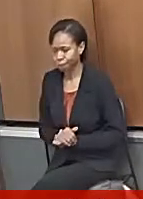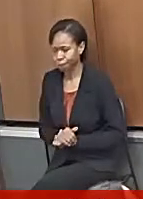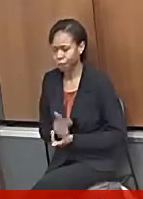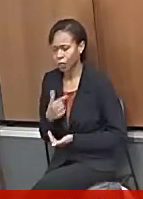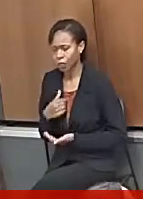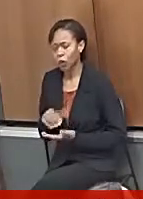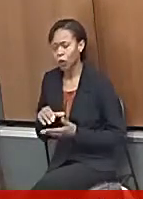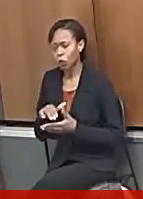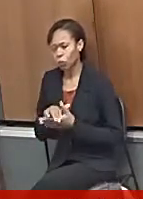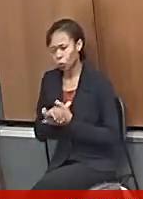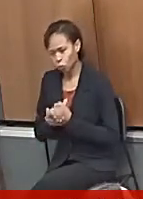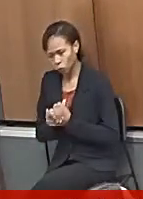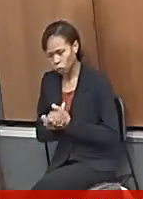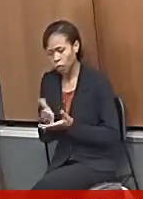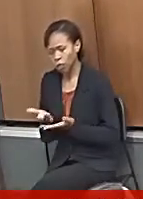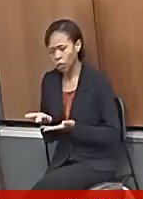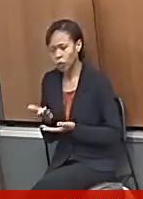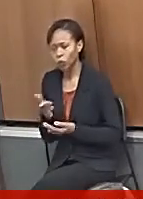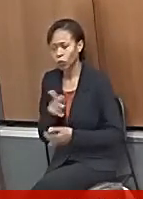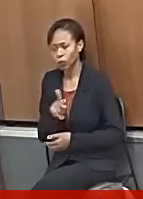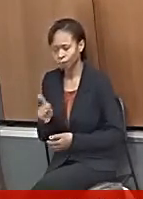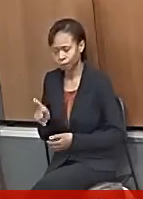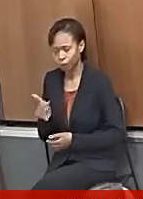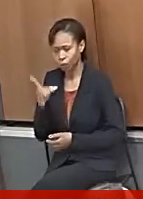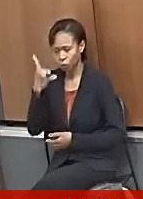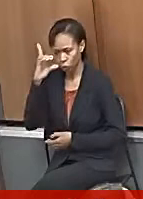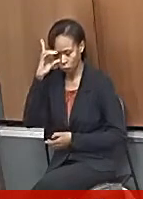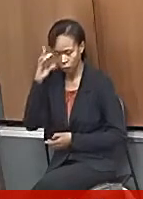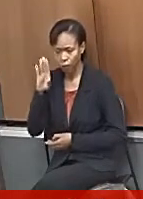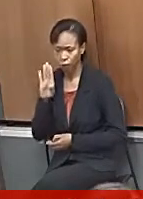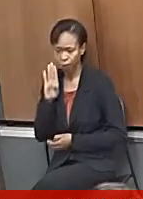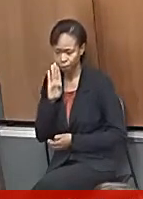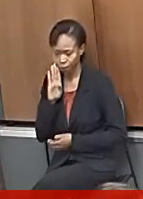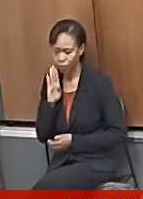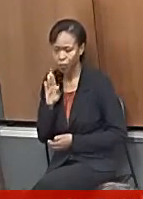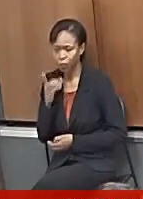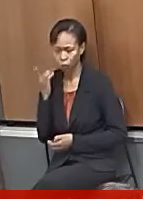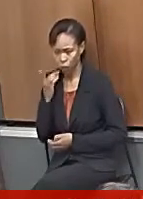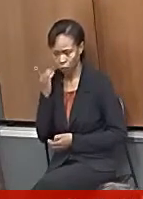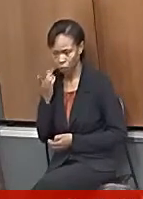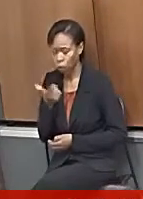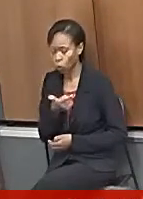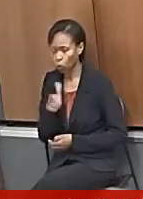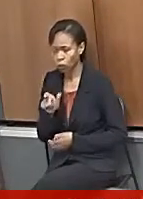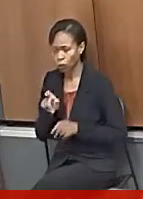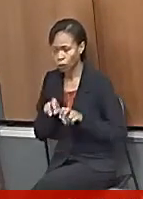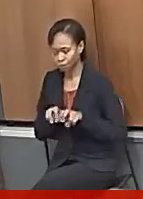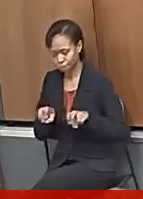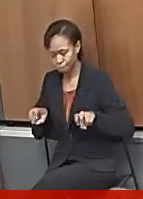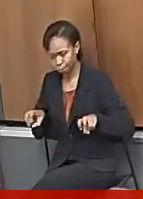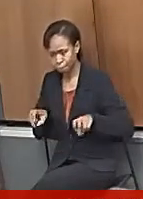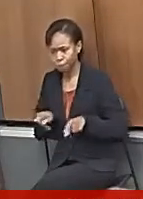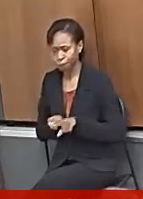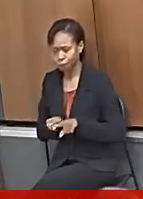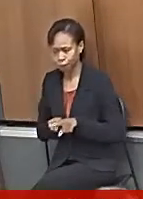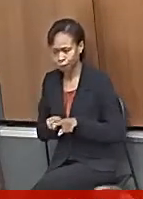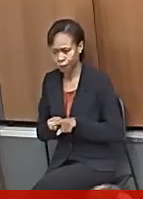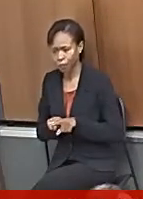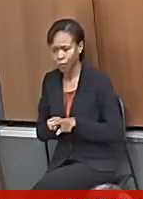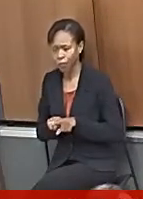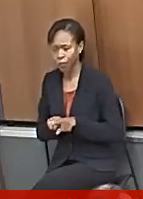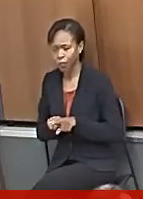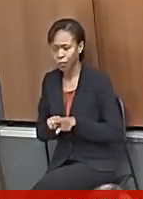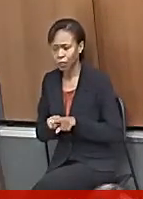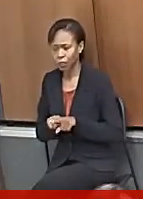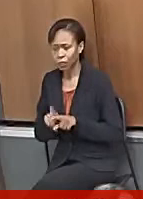o presidente o deputado duarte mexi na pessoa dos demais componentes da mesa né juntamente com o